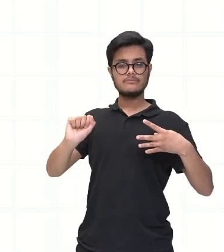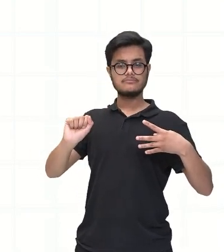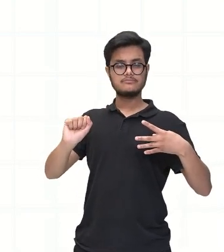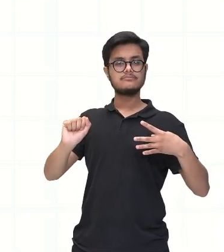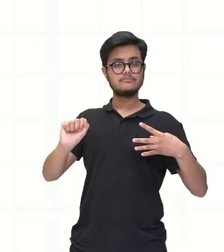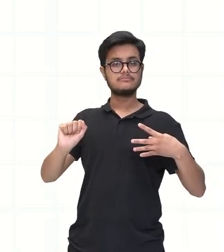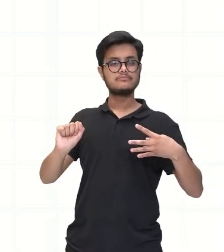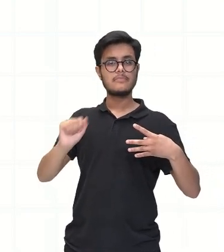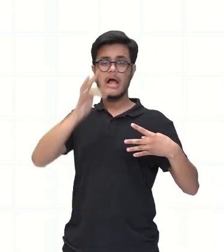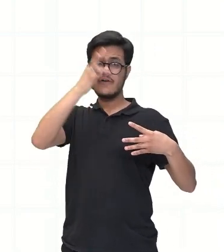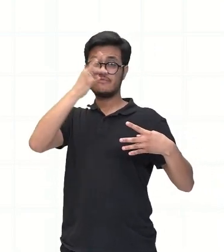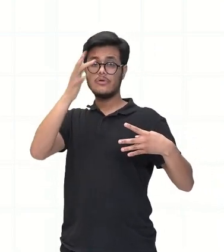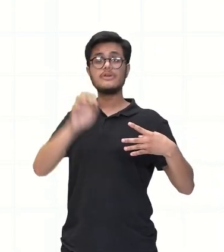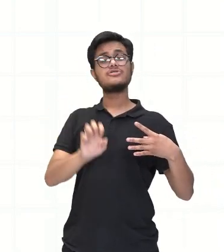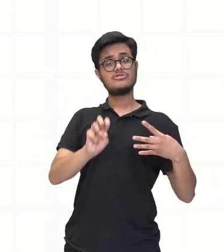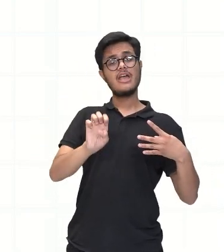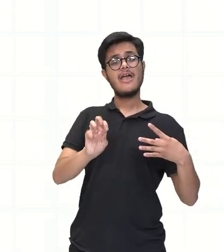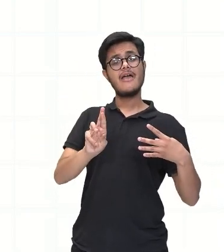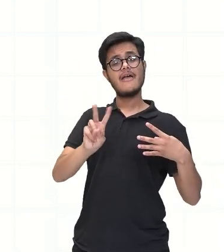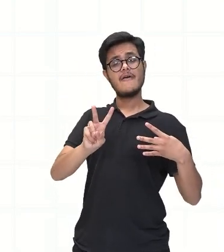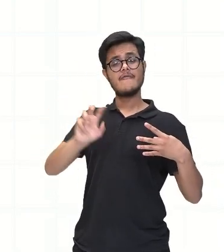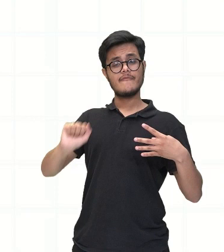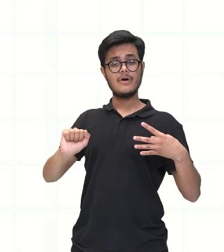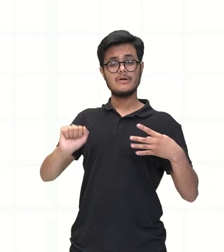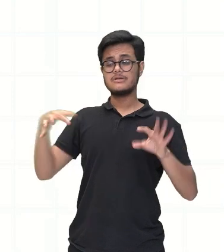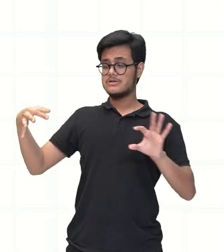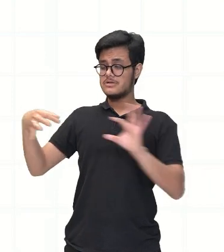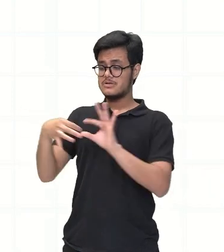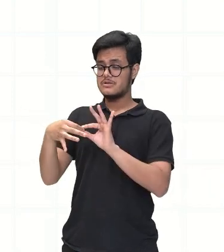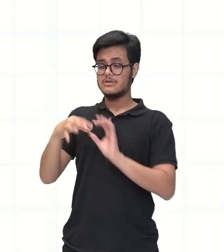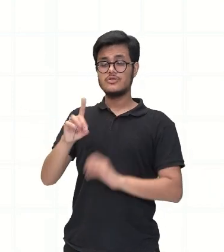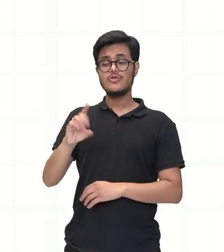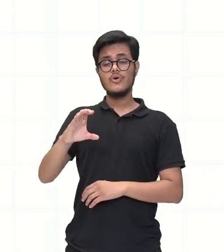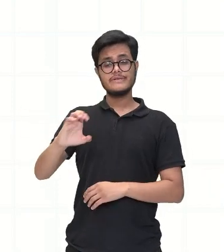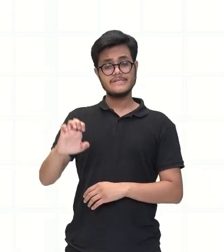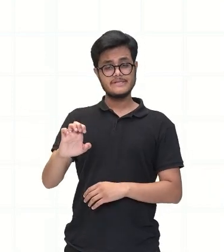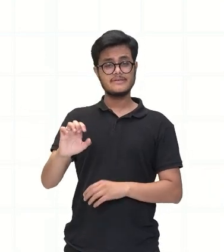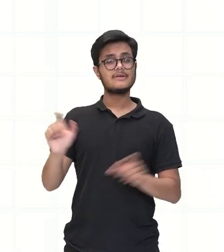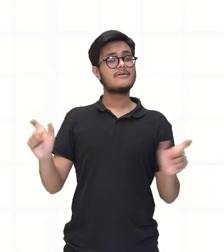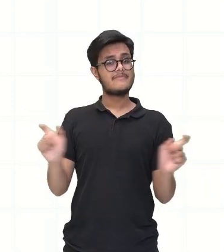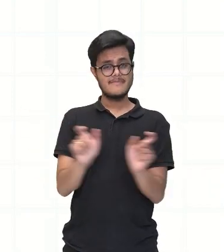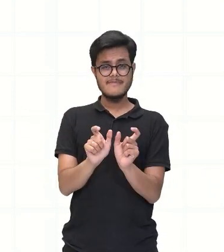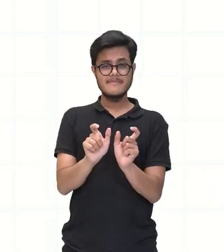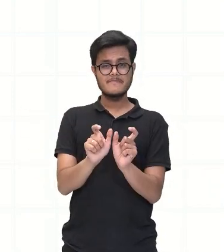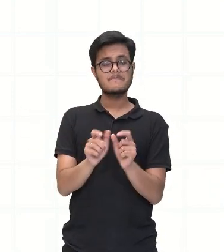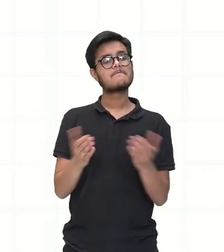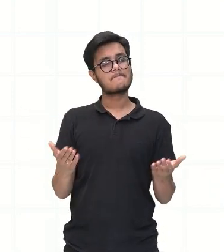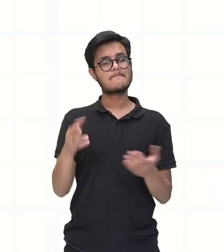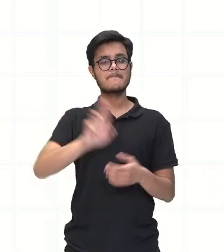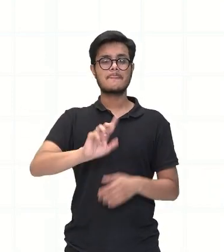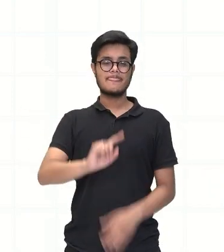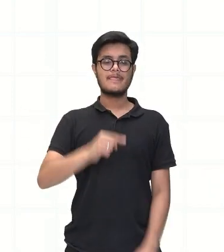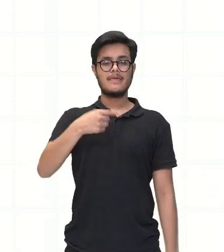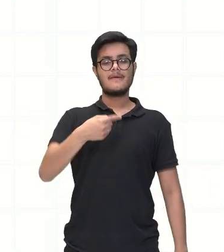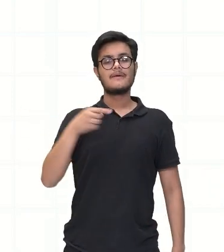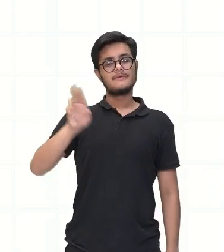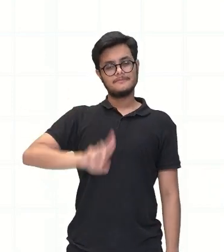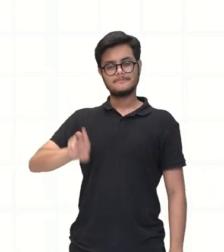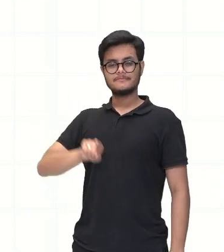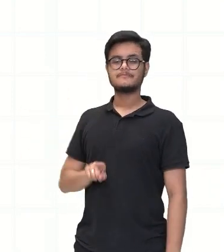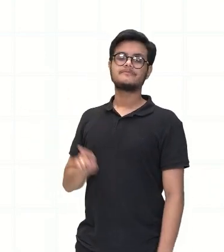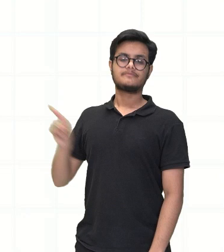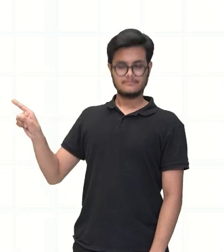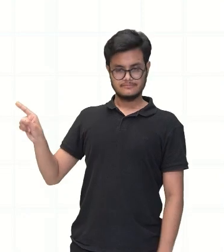espécie do mundo das plantas. Juntou duas palavras. Palavras erva doce. Opa,